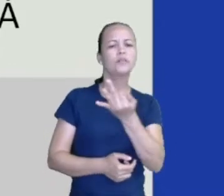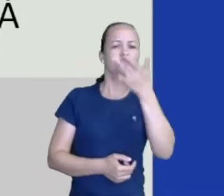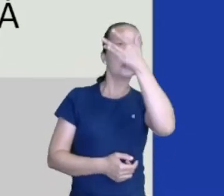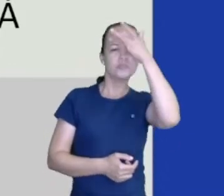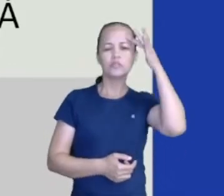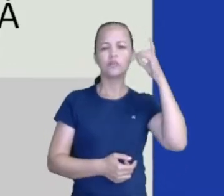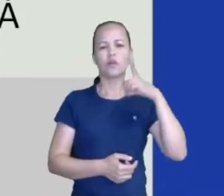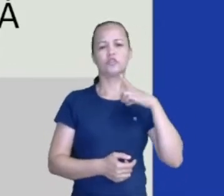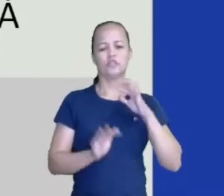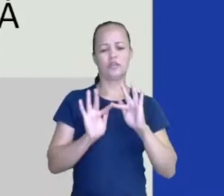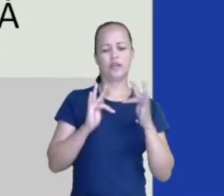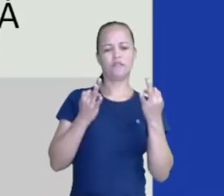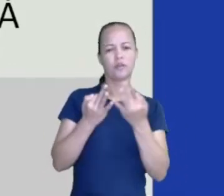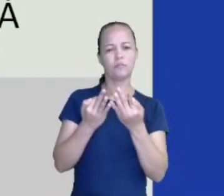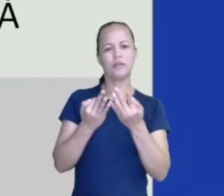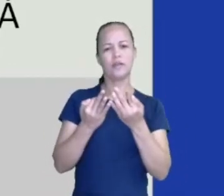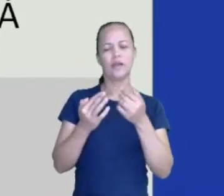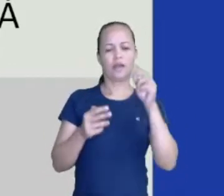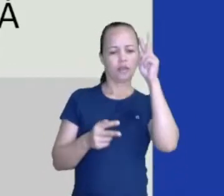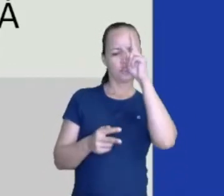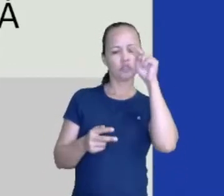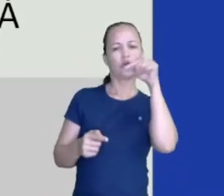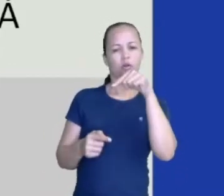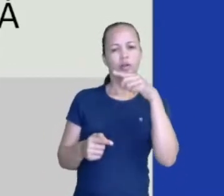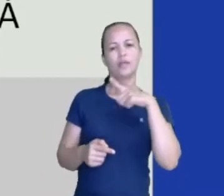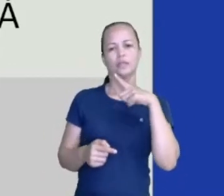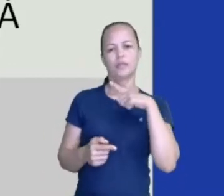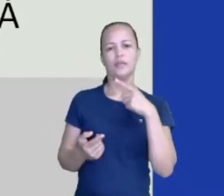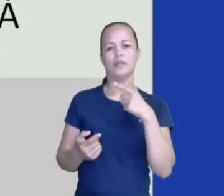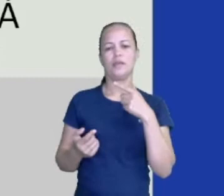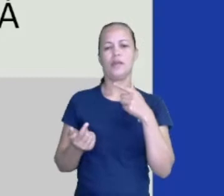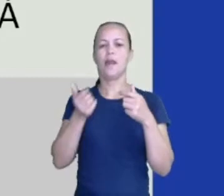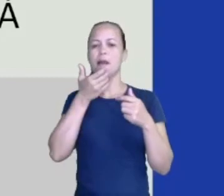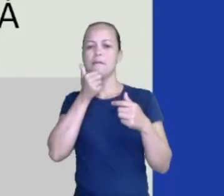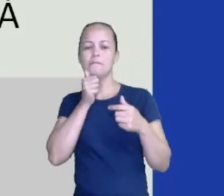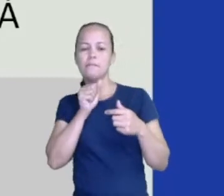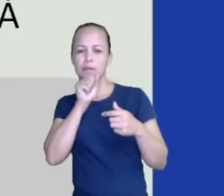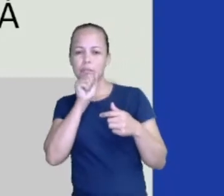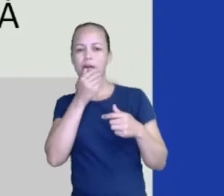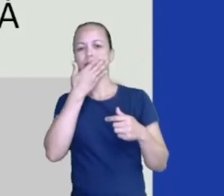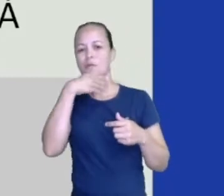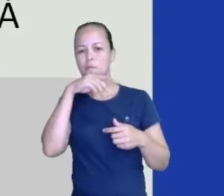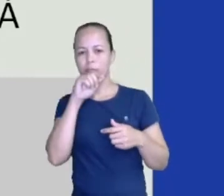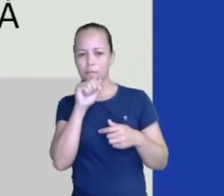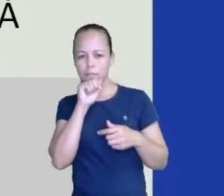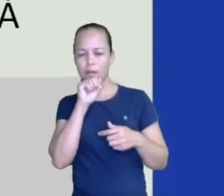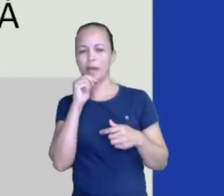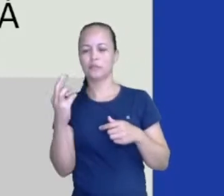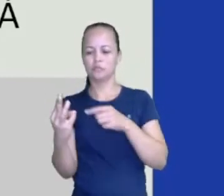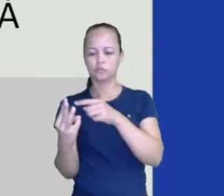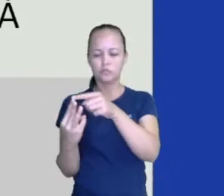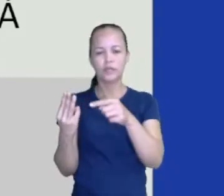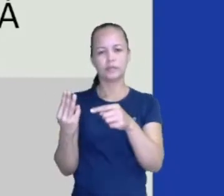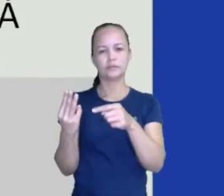a mamãe, não é isso? E você acha que o Guilherme ele era uma criança, um adulto ou um idoso,